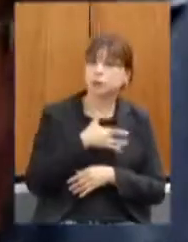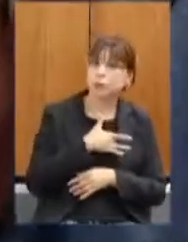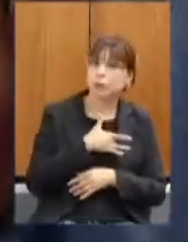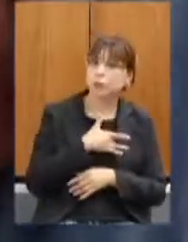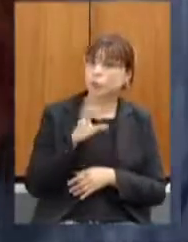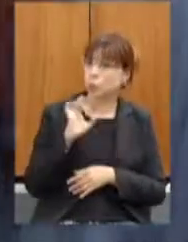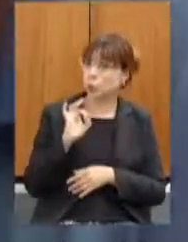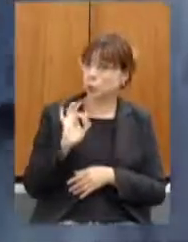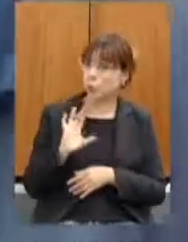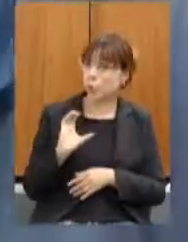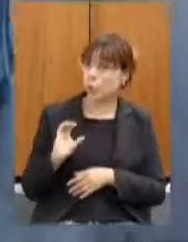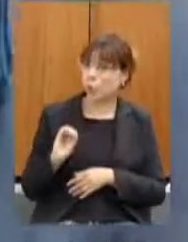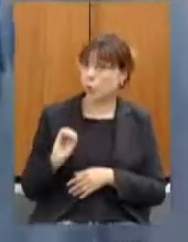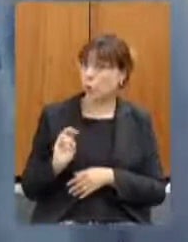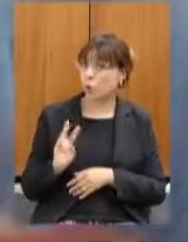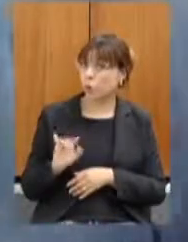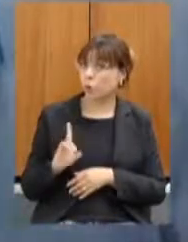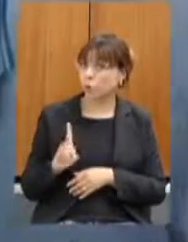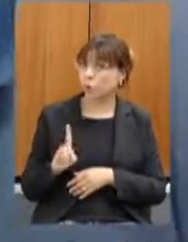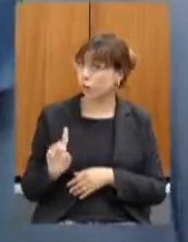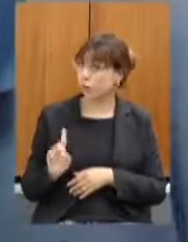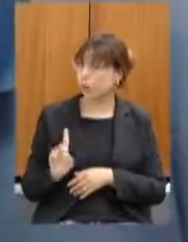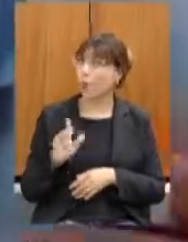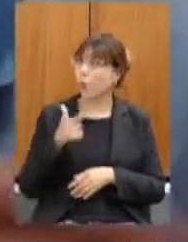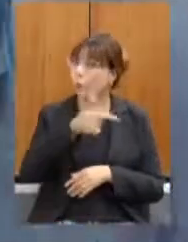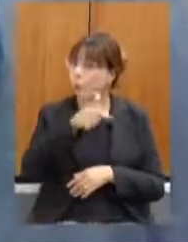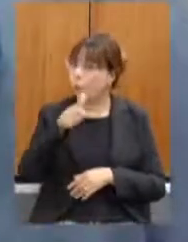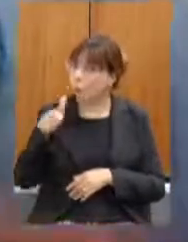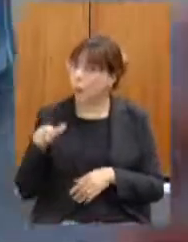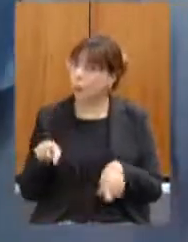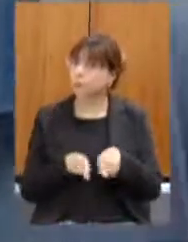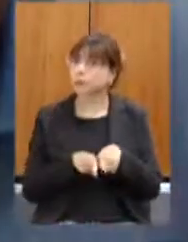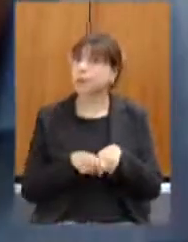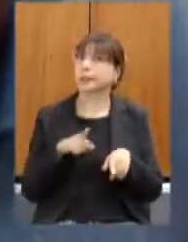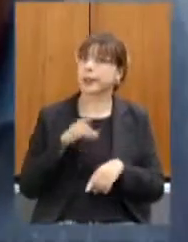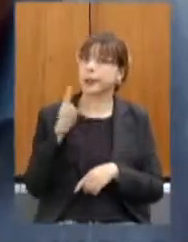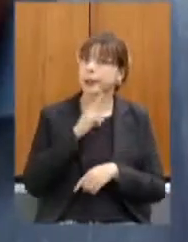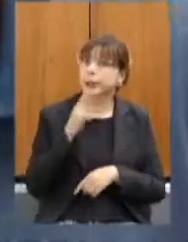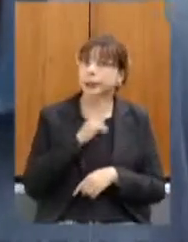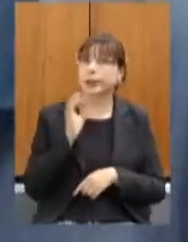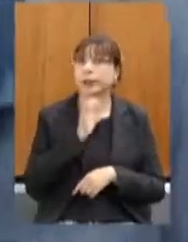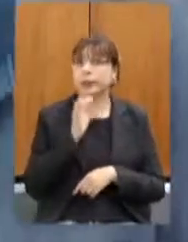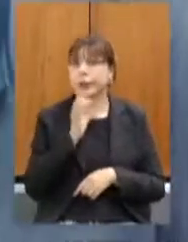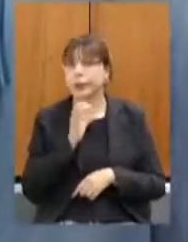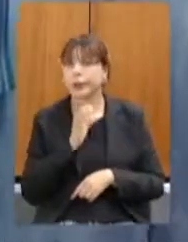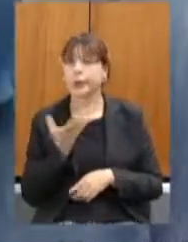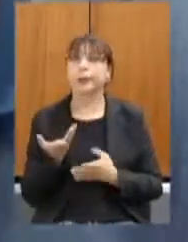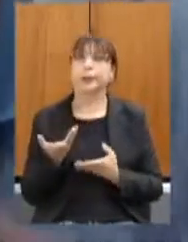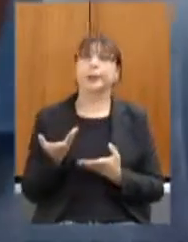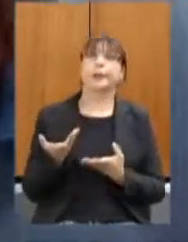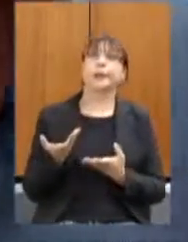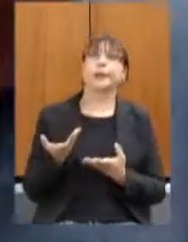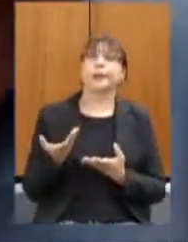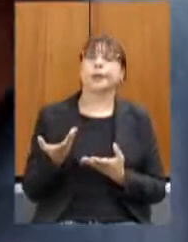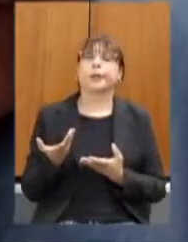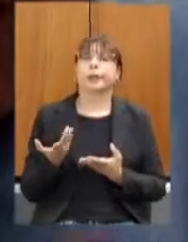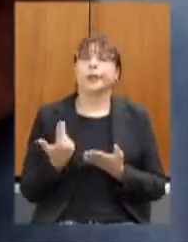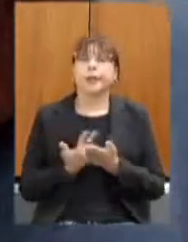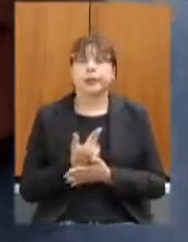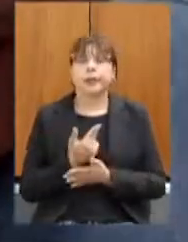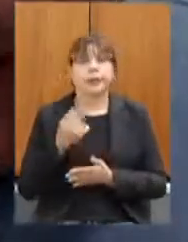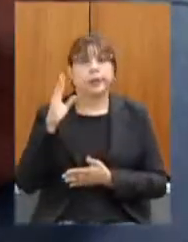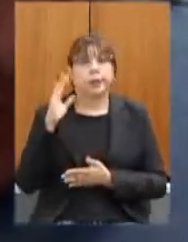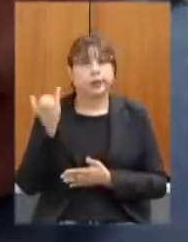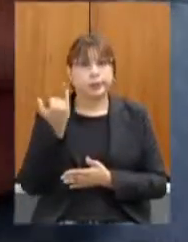convite que complica a gente sabe às urgências emergências e cirurgias programadas né as comorbidades para